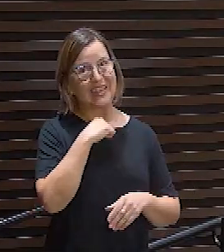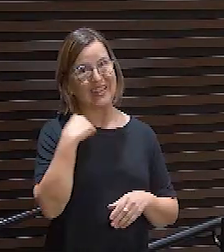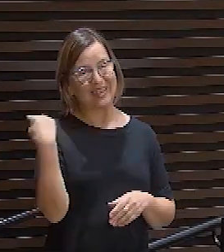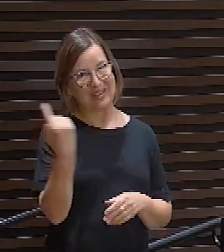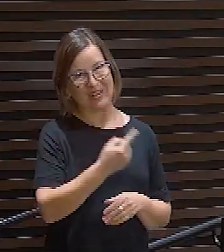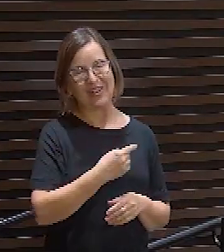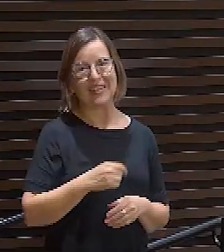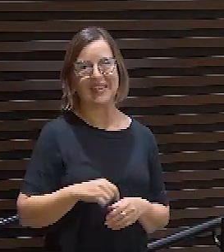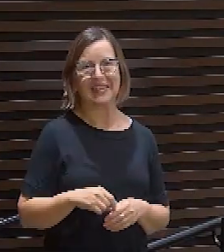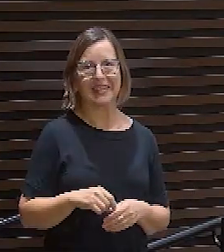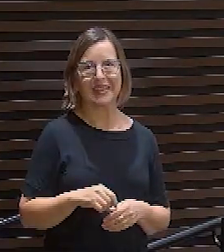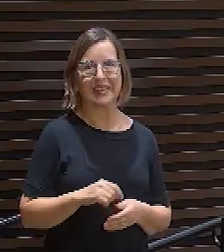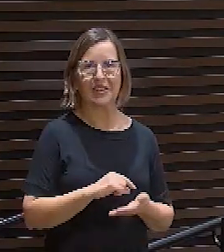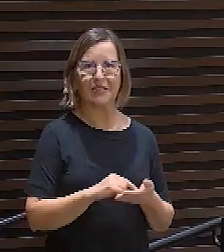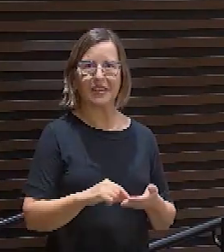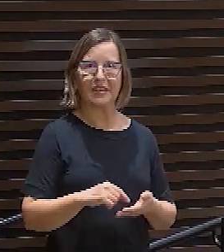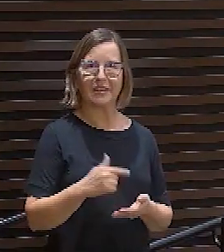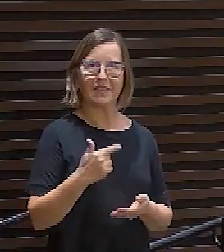21.